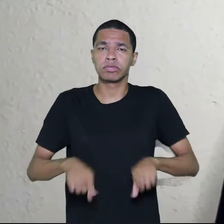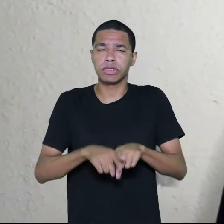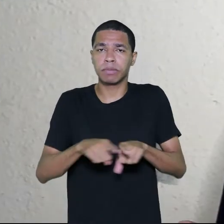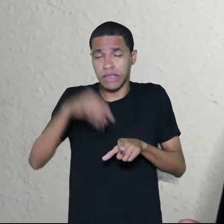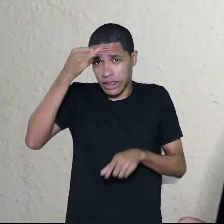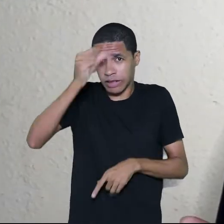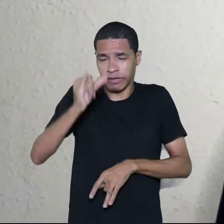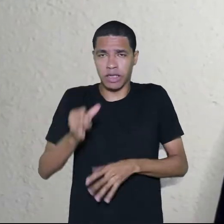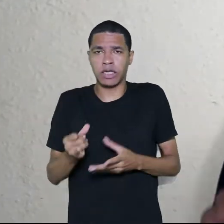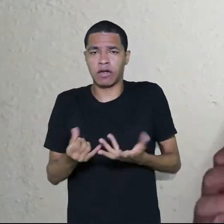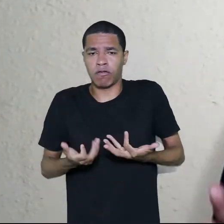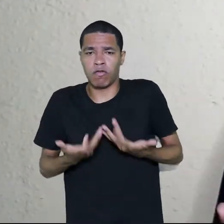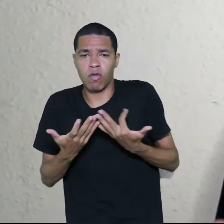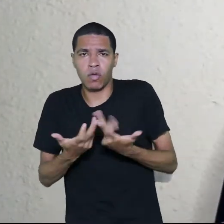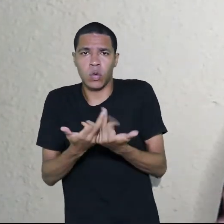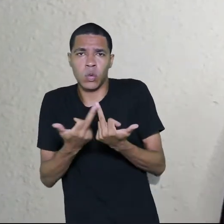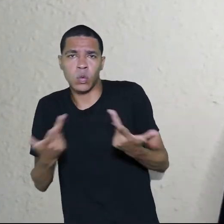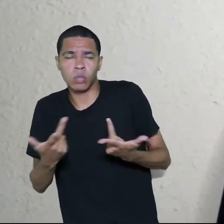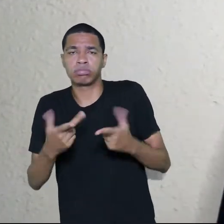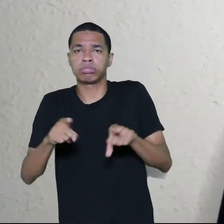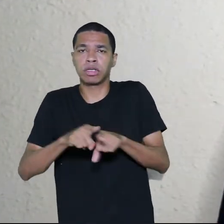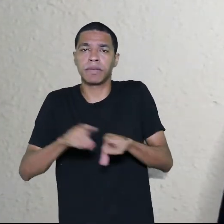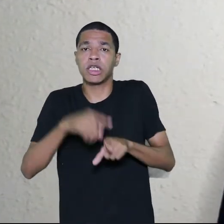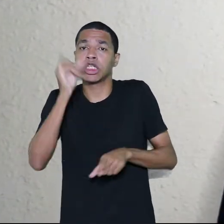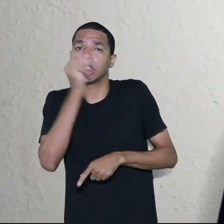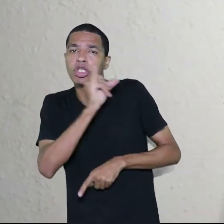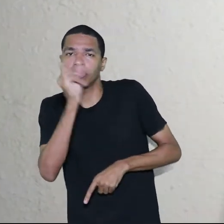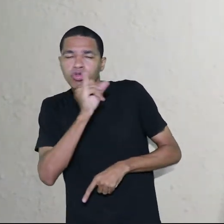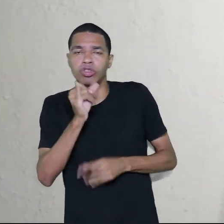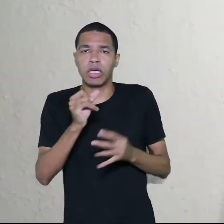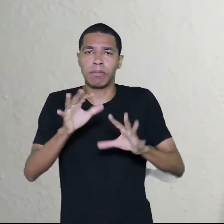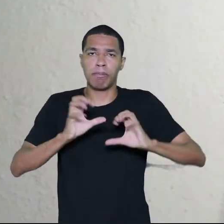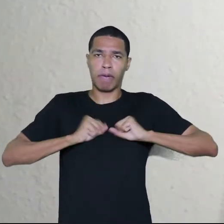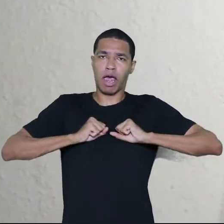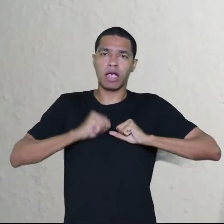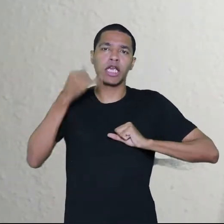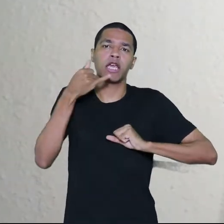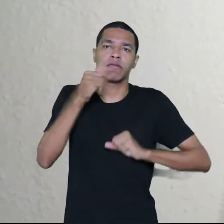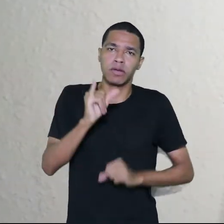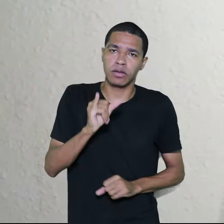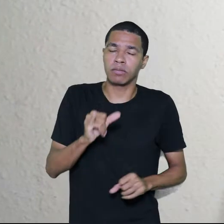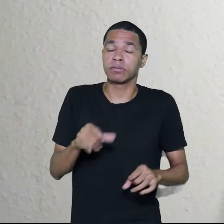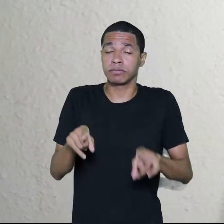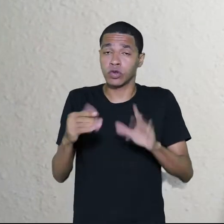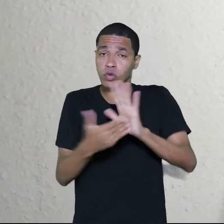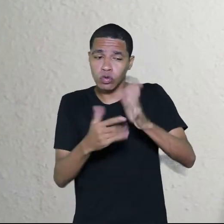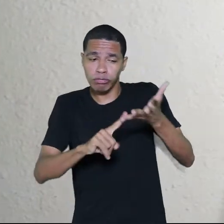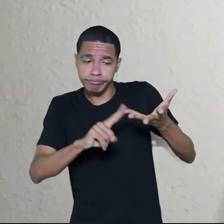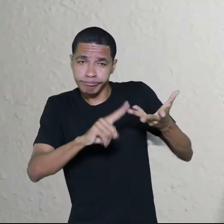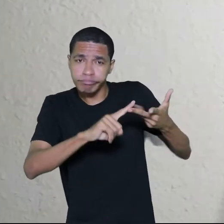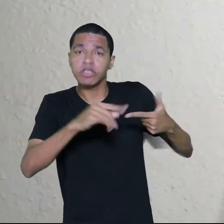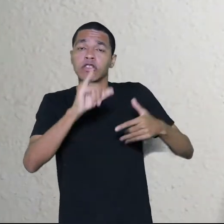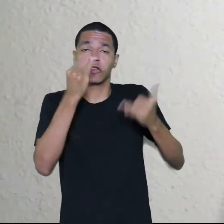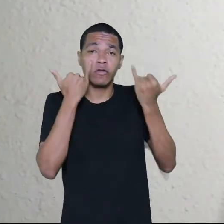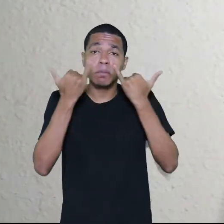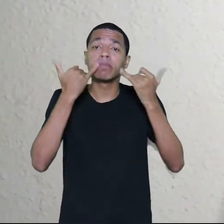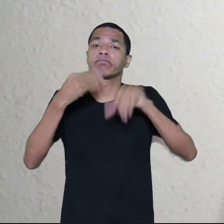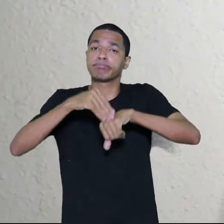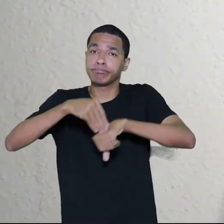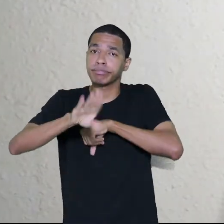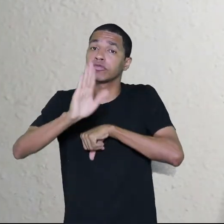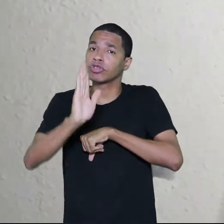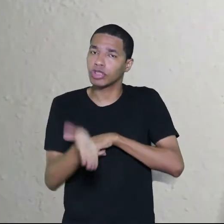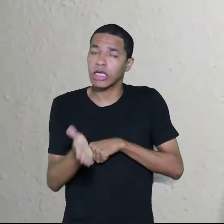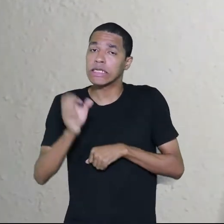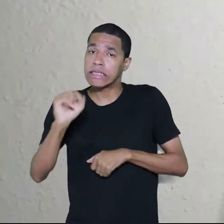da inflamabilidade e de influências eletromagnéticas. Além de tudo isso que já foi informado, caso ocorra algum acidente